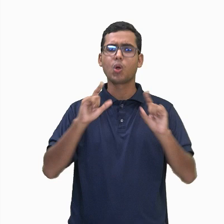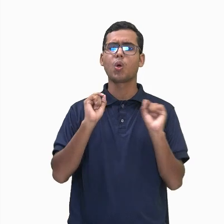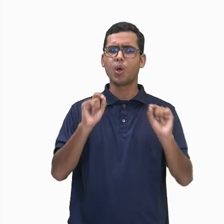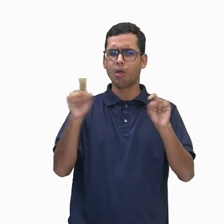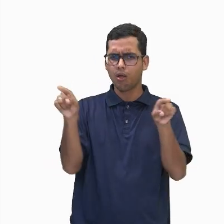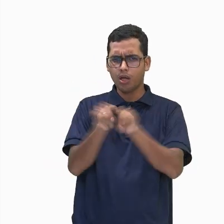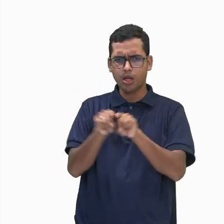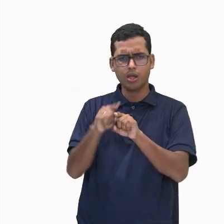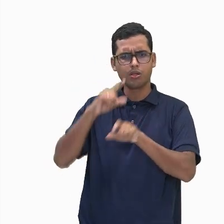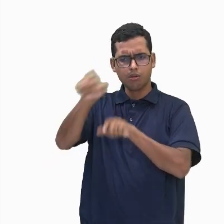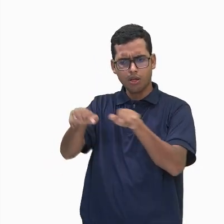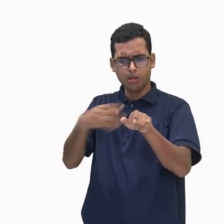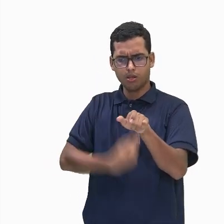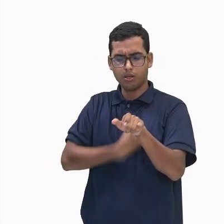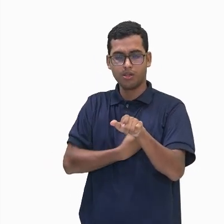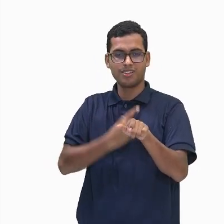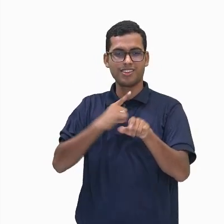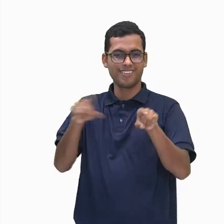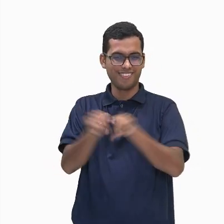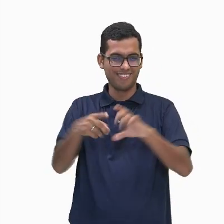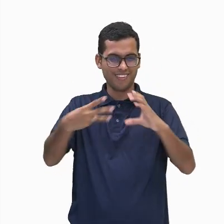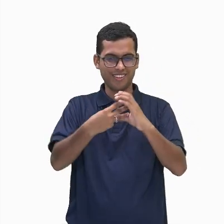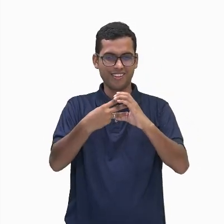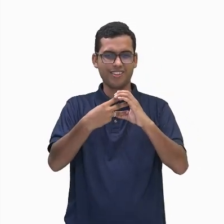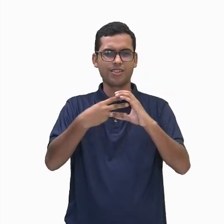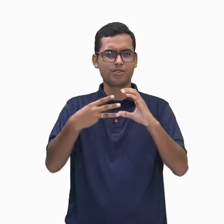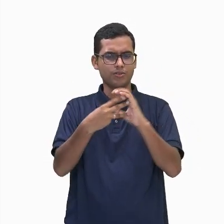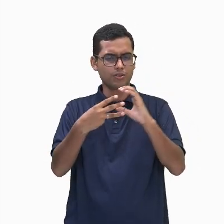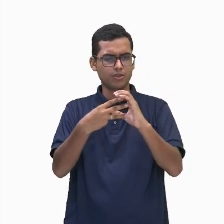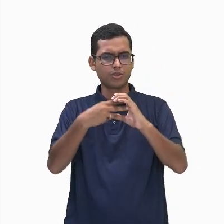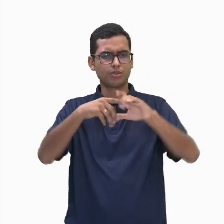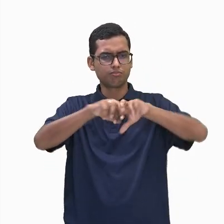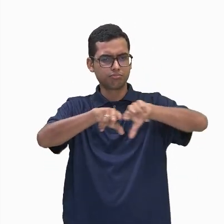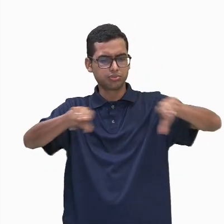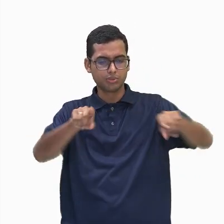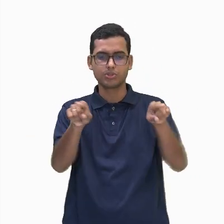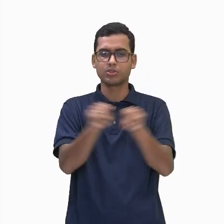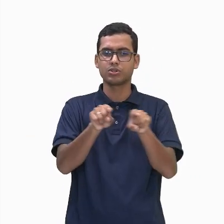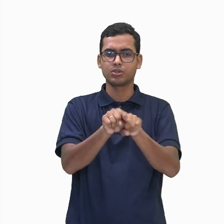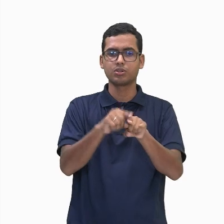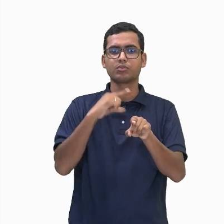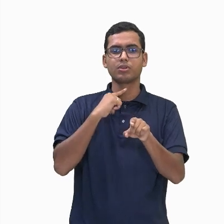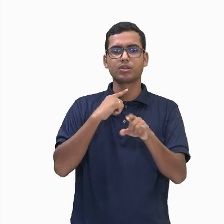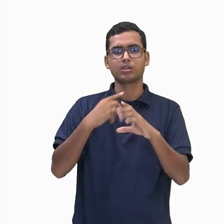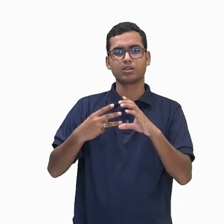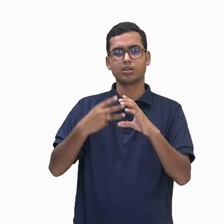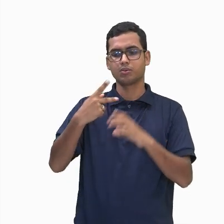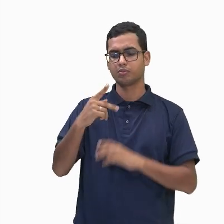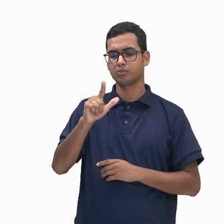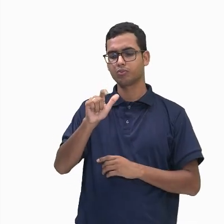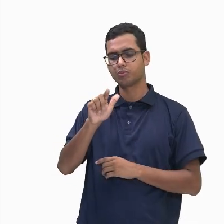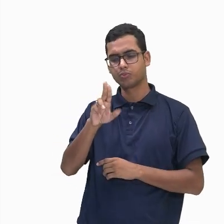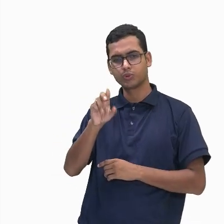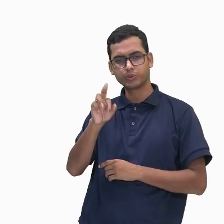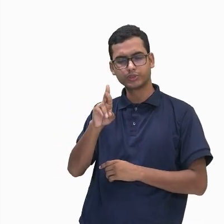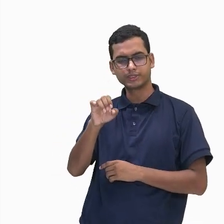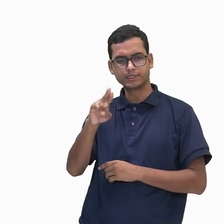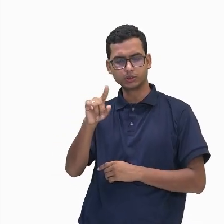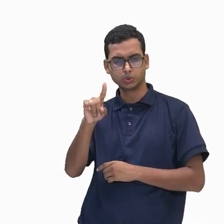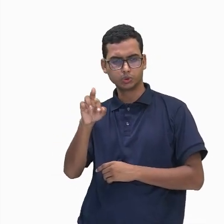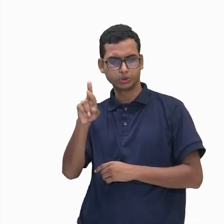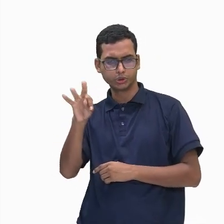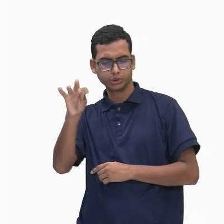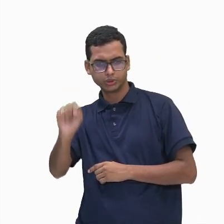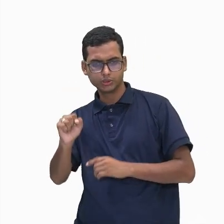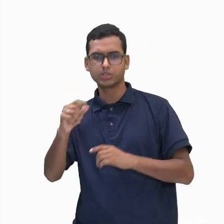vivos multicelulares, os que são pluricelulares, eles vão ter